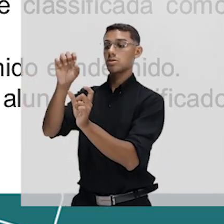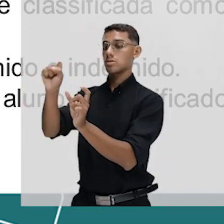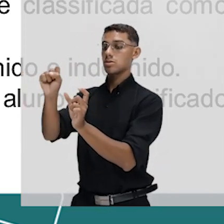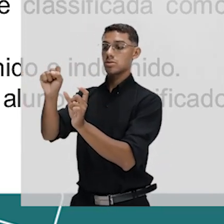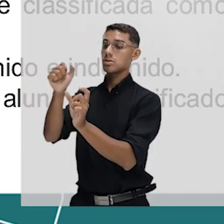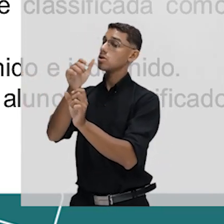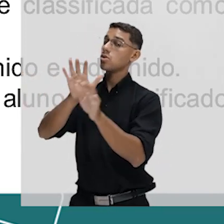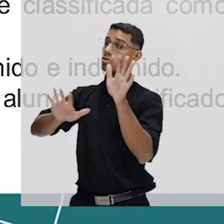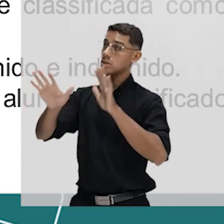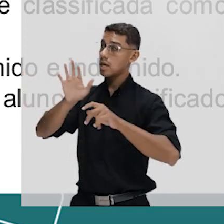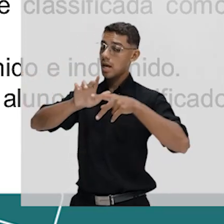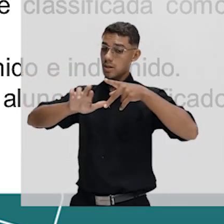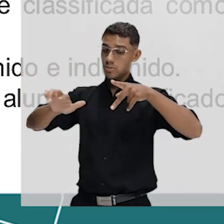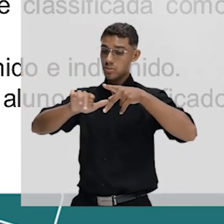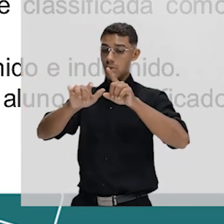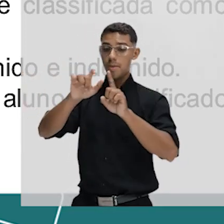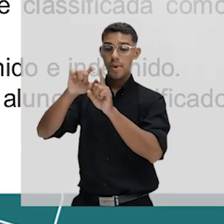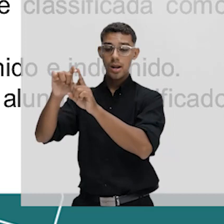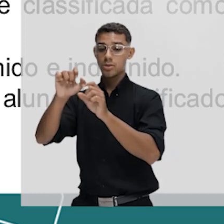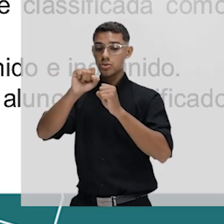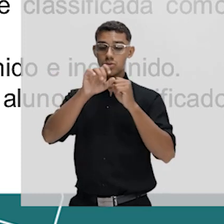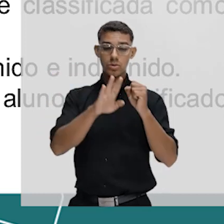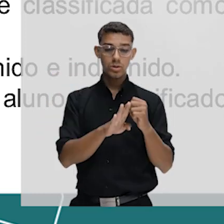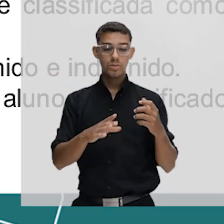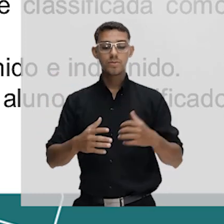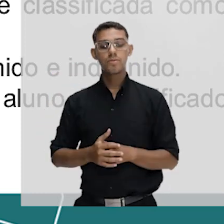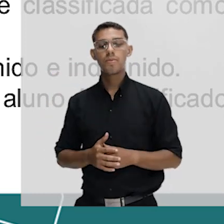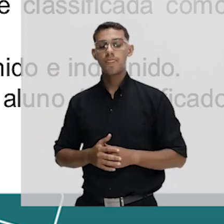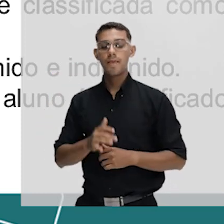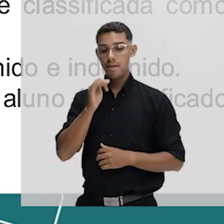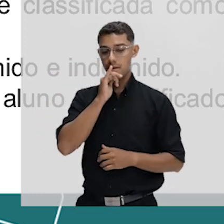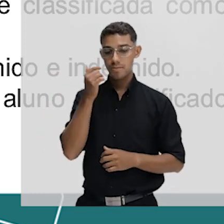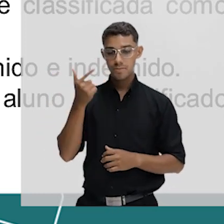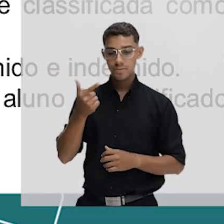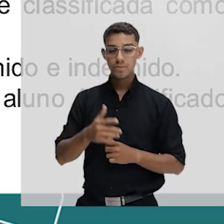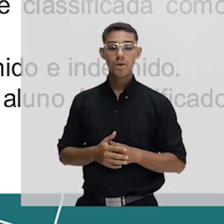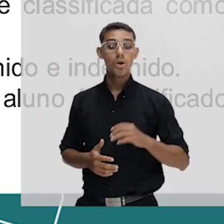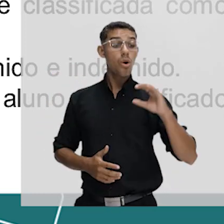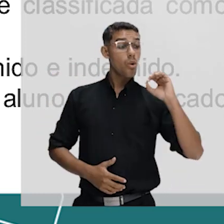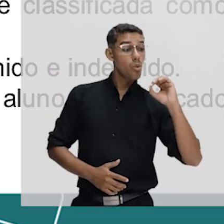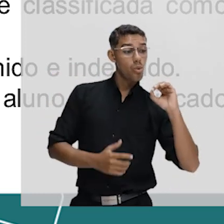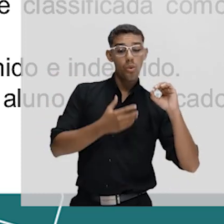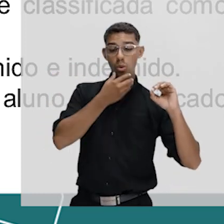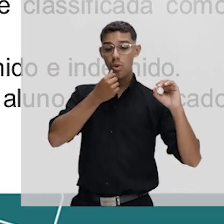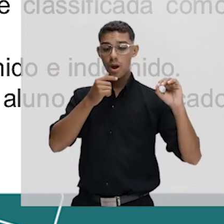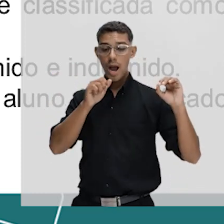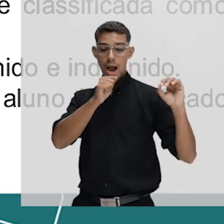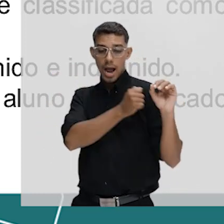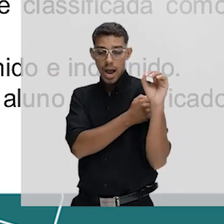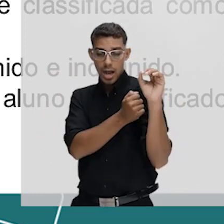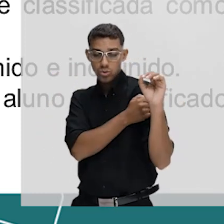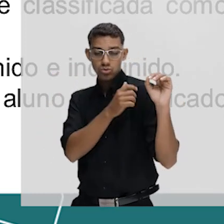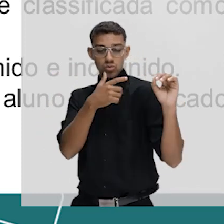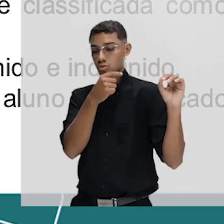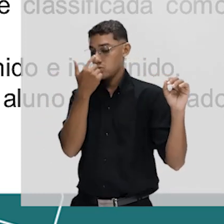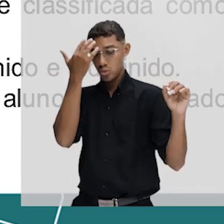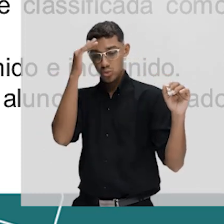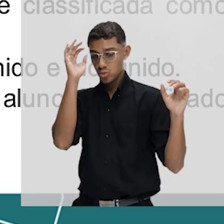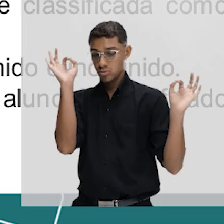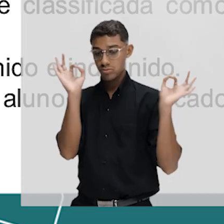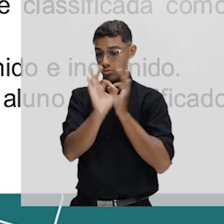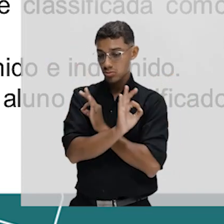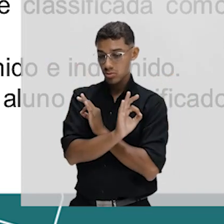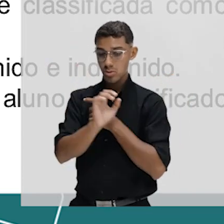aí com o plural das palavras, dos substantivos. Exemplo 2. O aluno não entendeu o assunto sobre artigo definido e